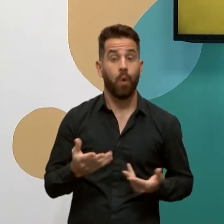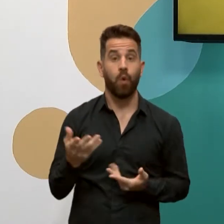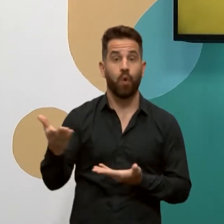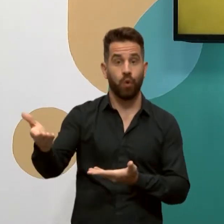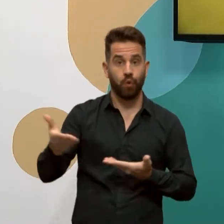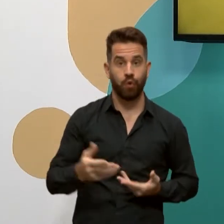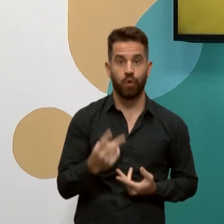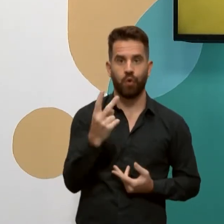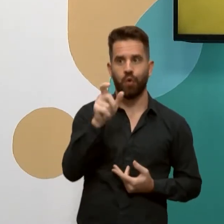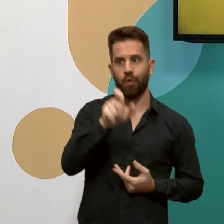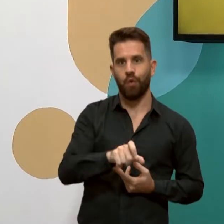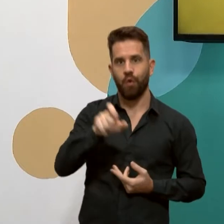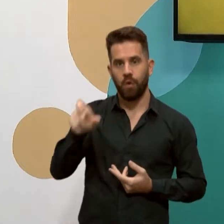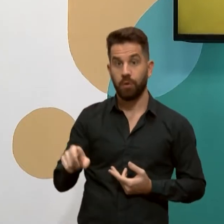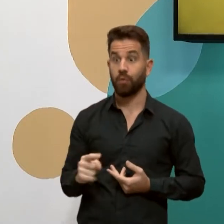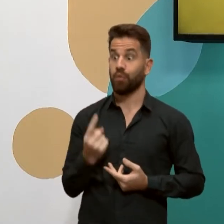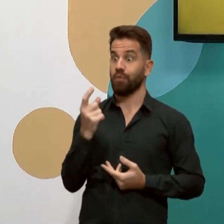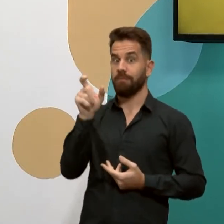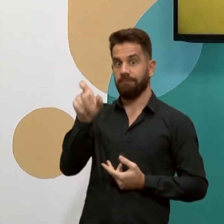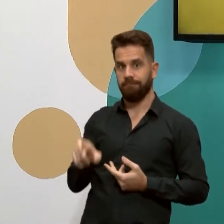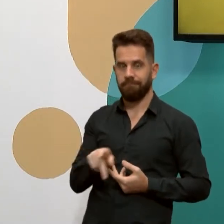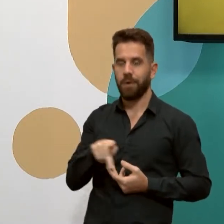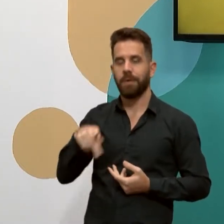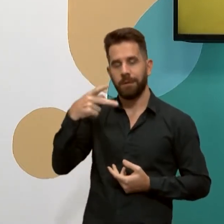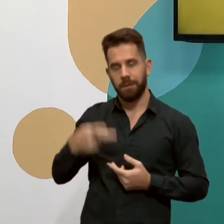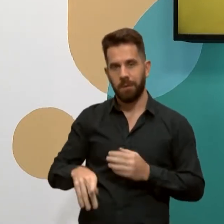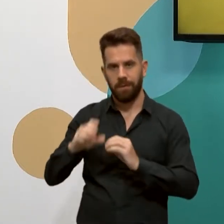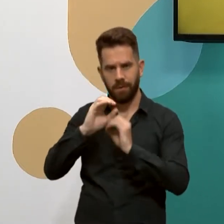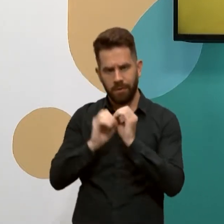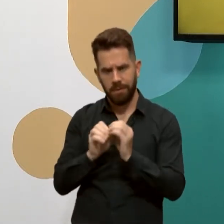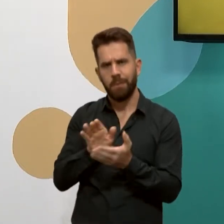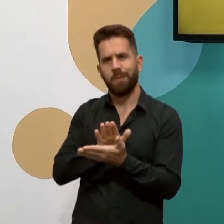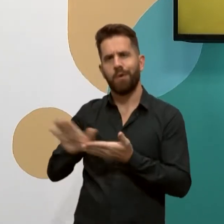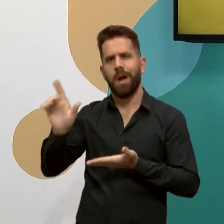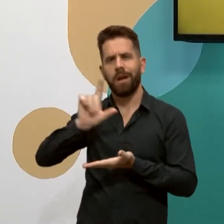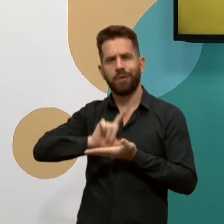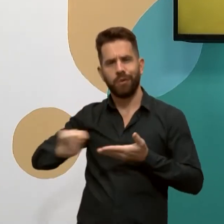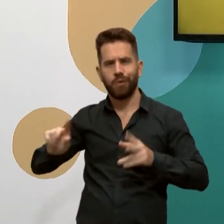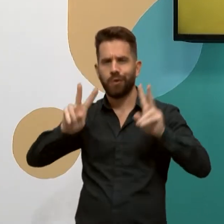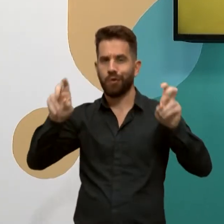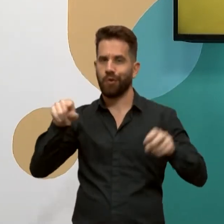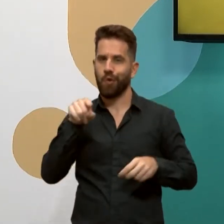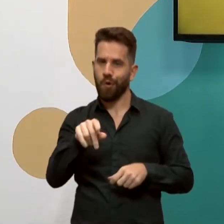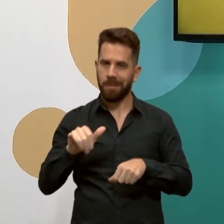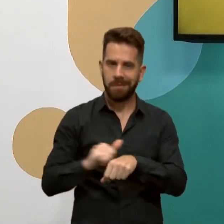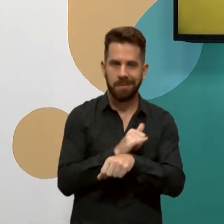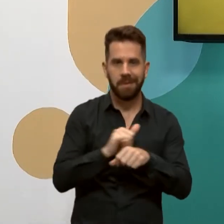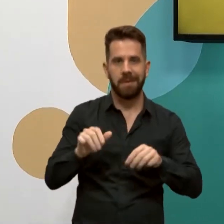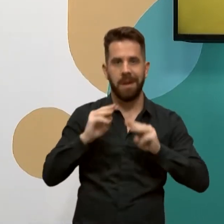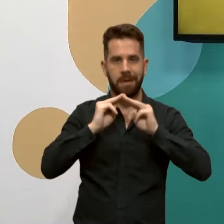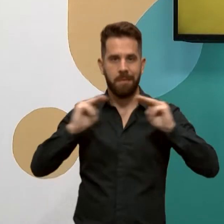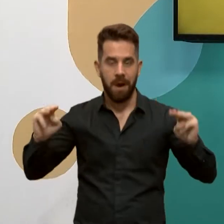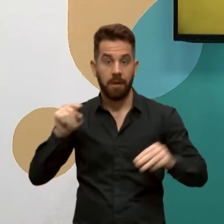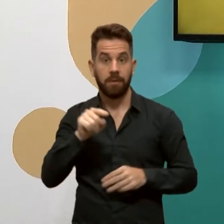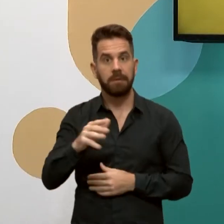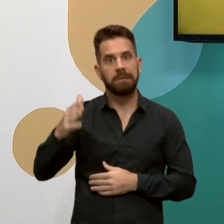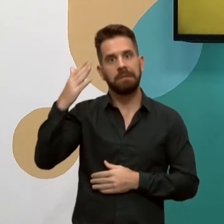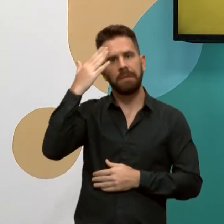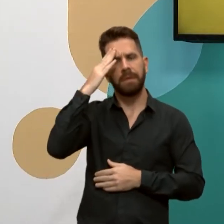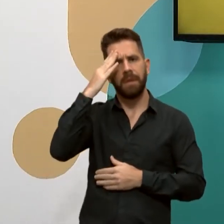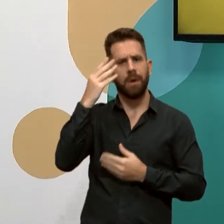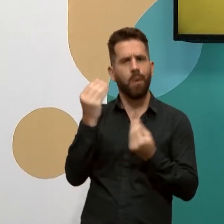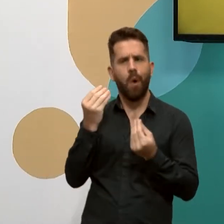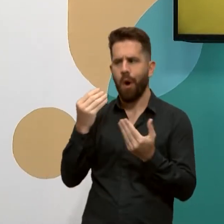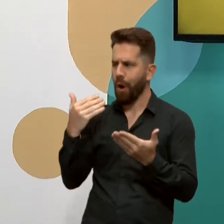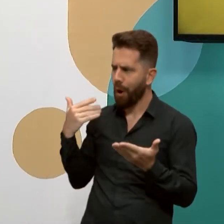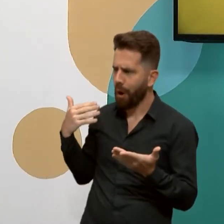da UFG, inclusive, que publicou artigo sobre essa estratégia de marketing. A gente vai entender um pouco, como é que surgiu isso, qual que é a